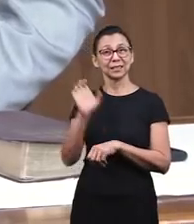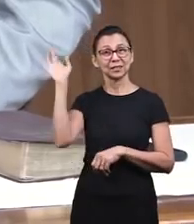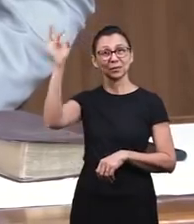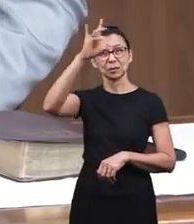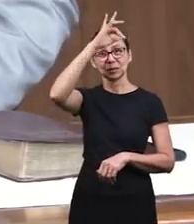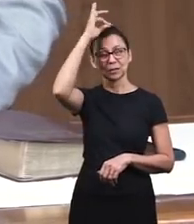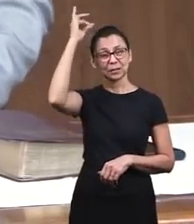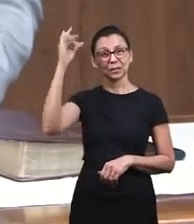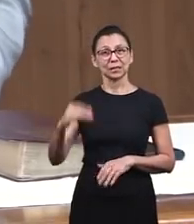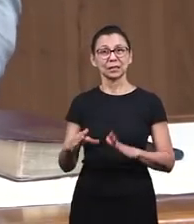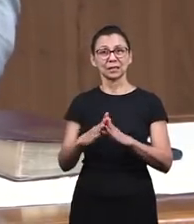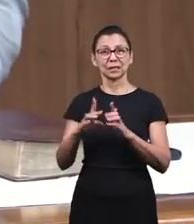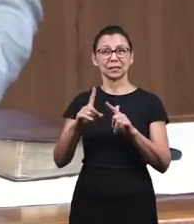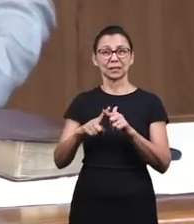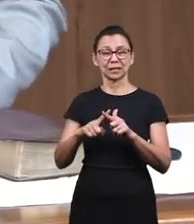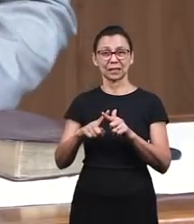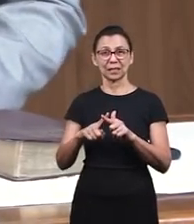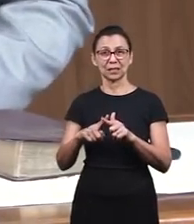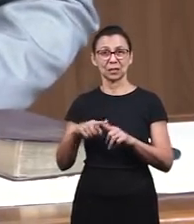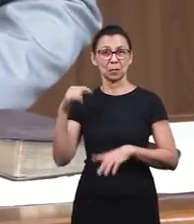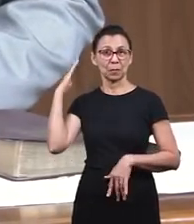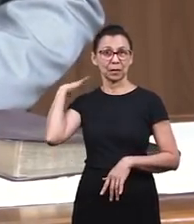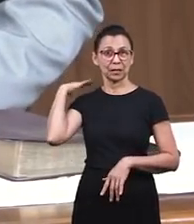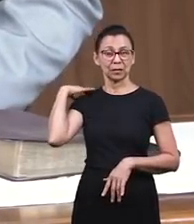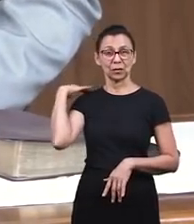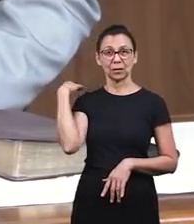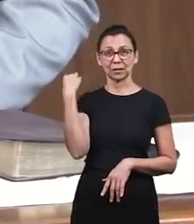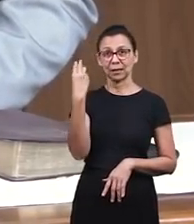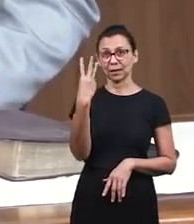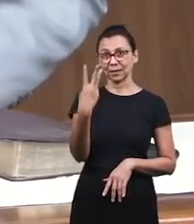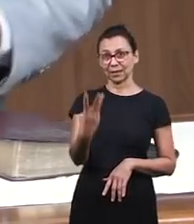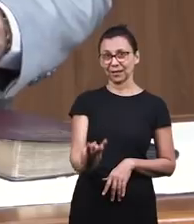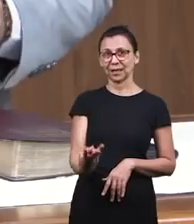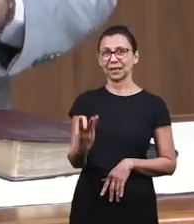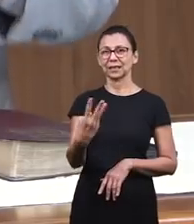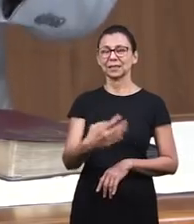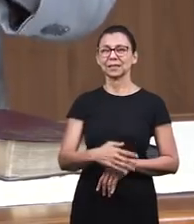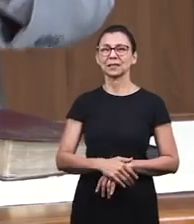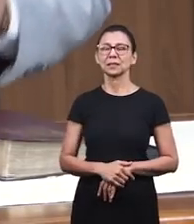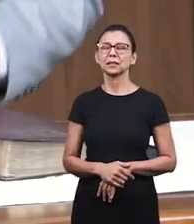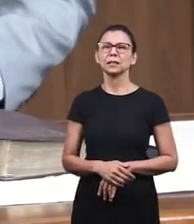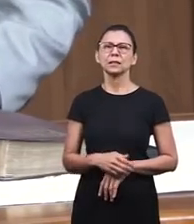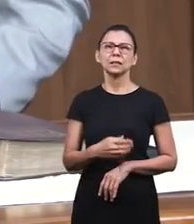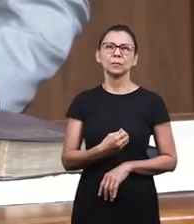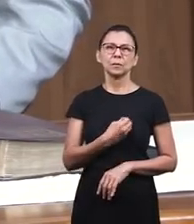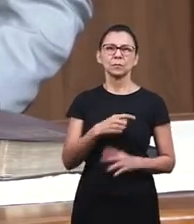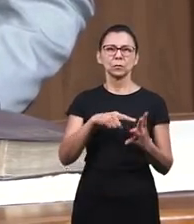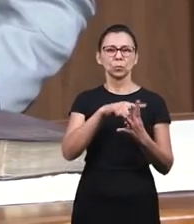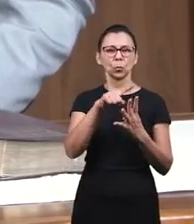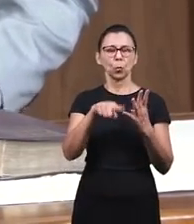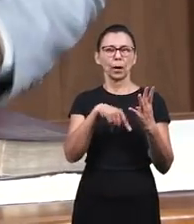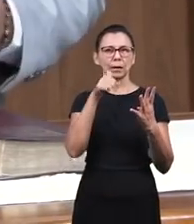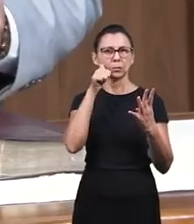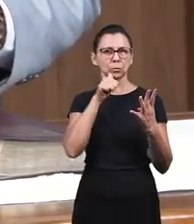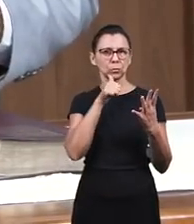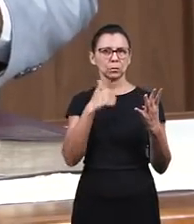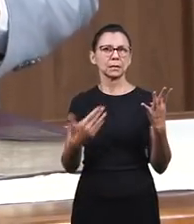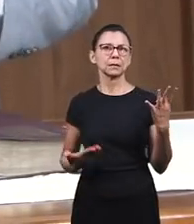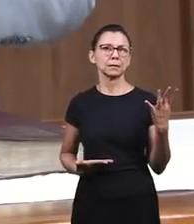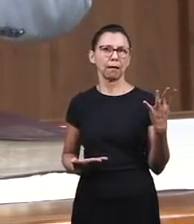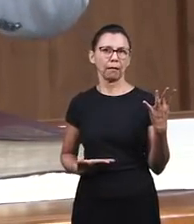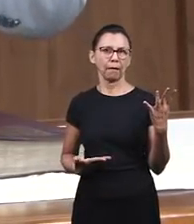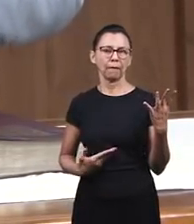da Igreja Praia da Costa 3, muito conhecida como Igreja de Moby Dick. E desta igreja nós tivemos aqui a participação de 4